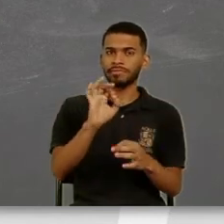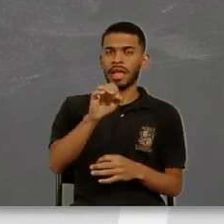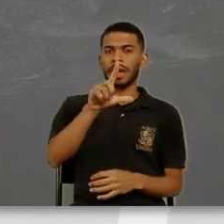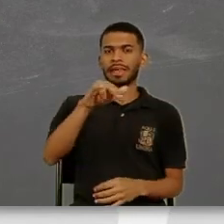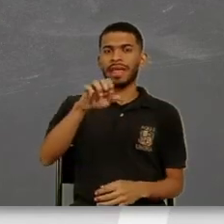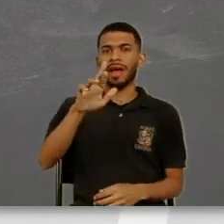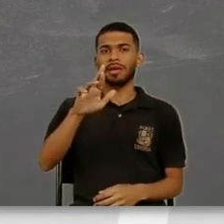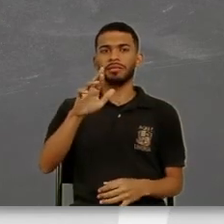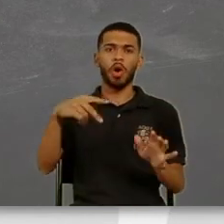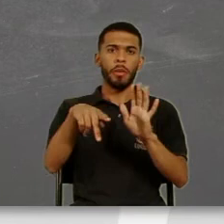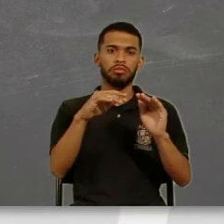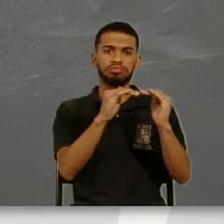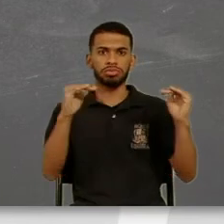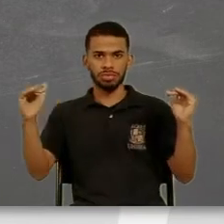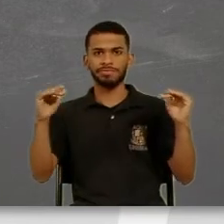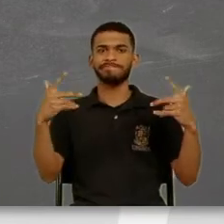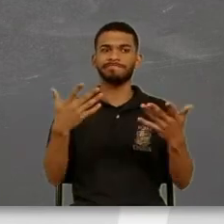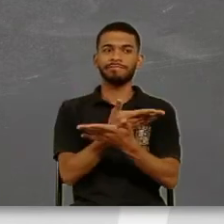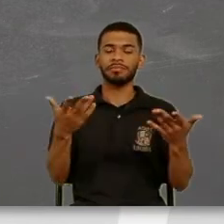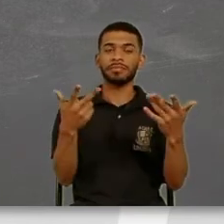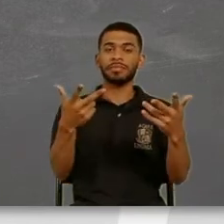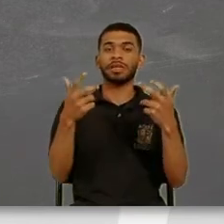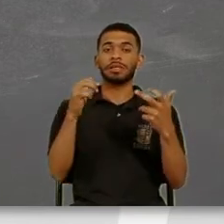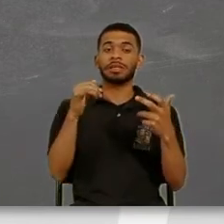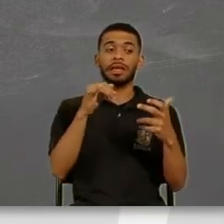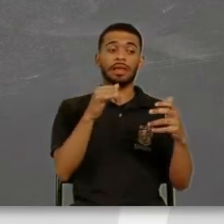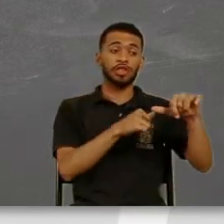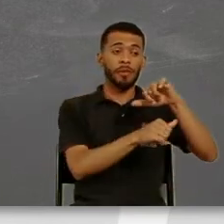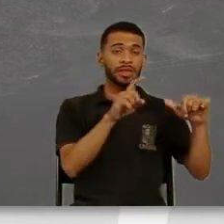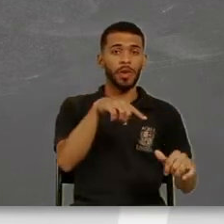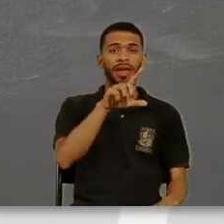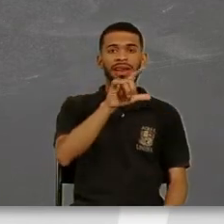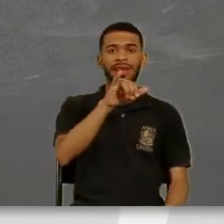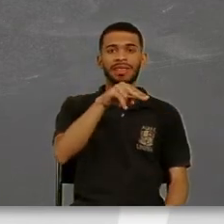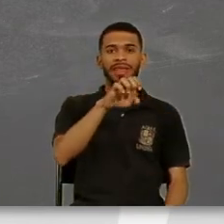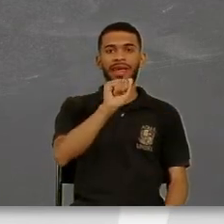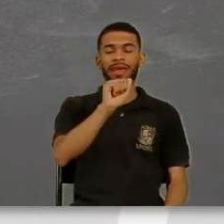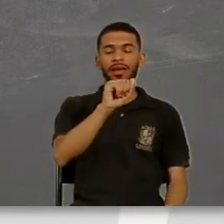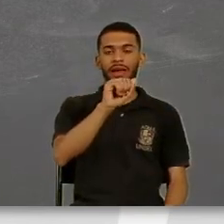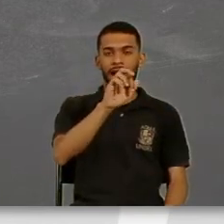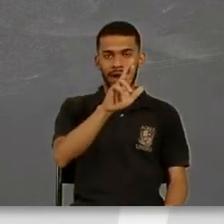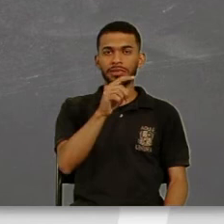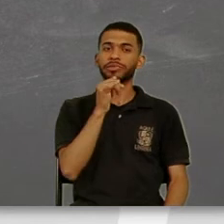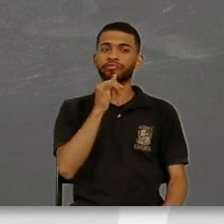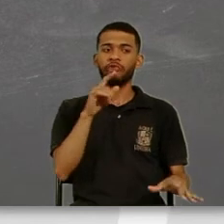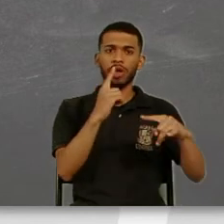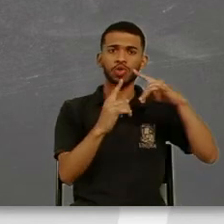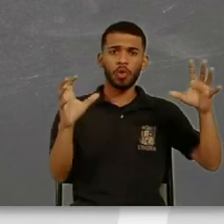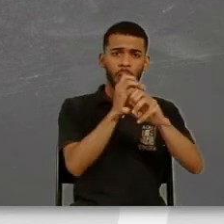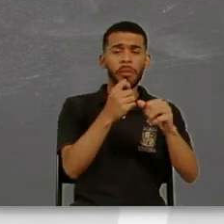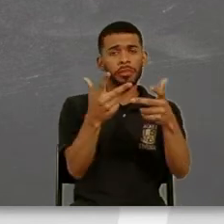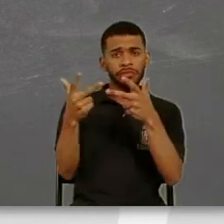linear. Tá? Então, para você verificar se uma transformação é linear, você faz a soma e verifica